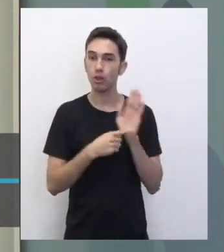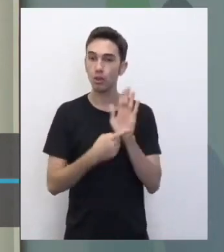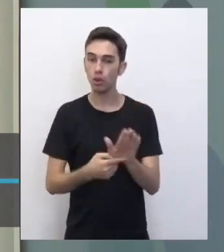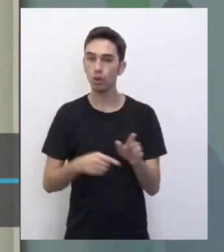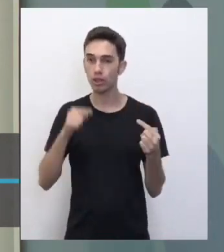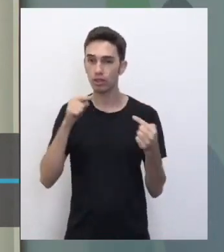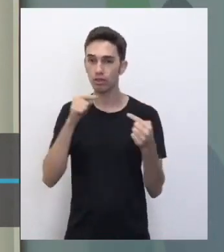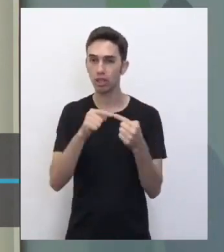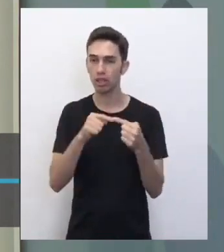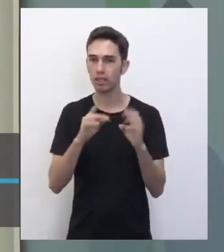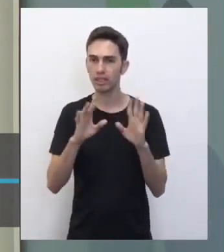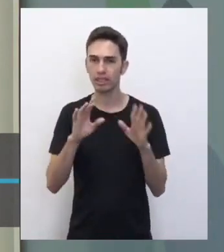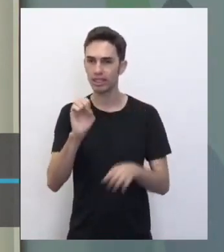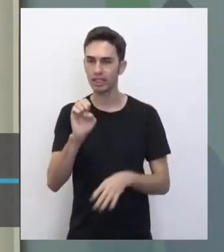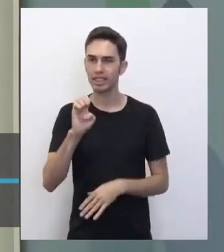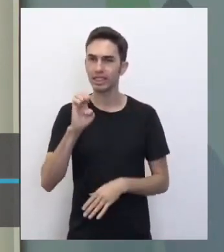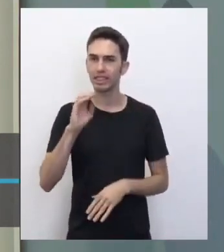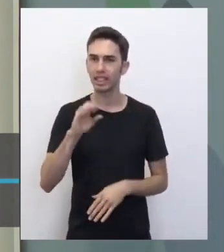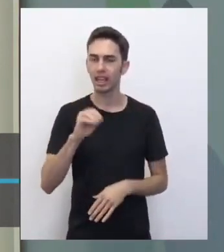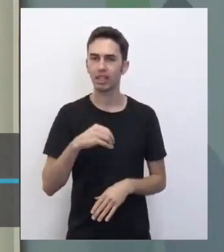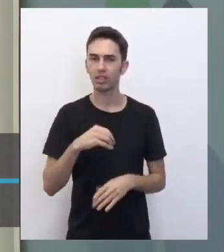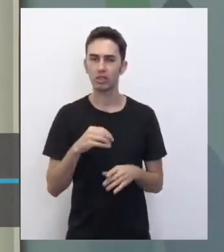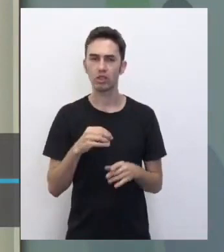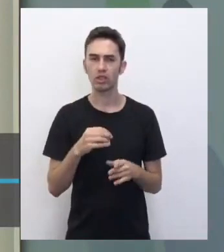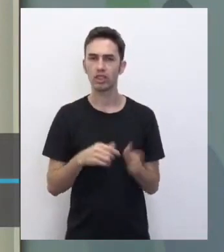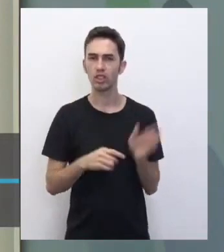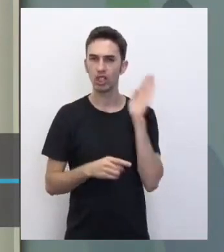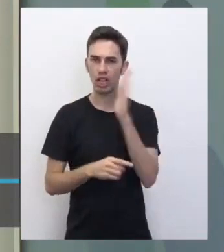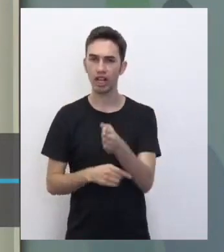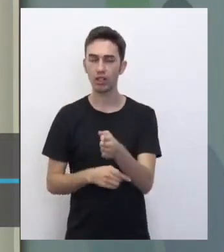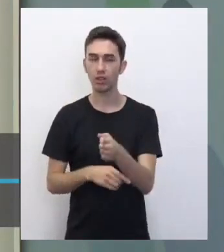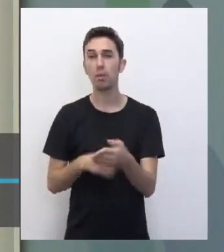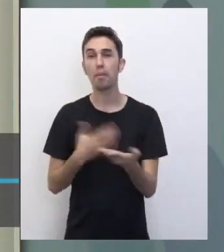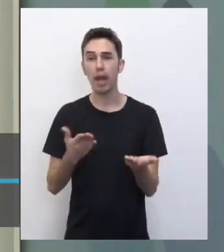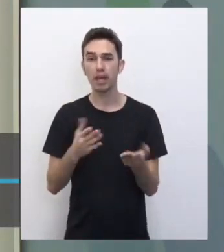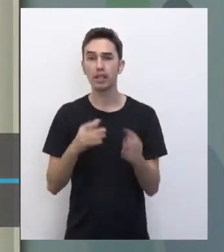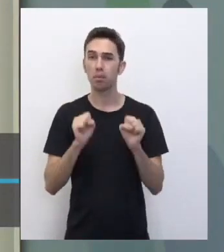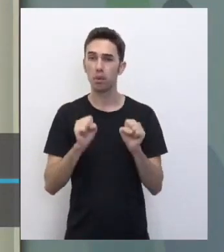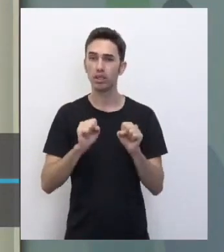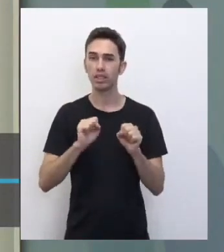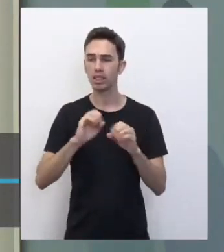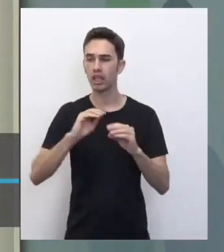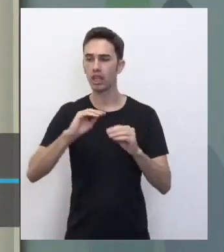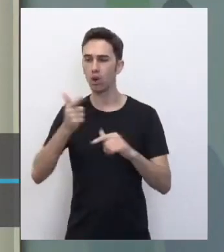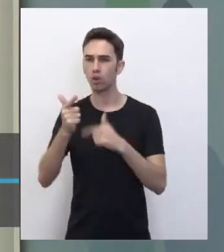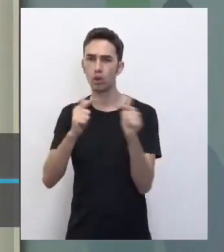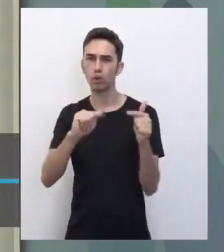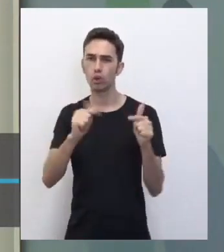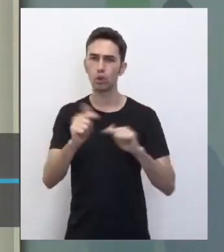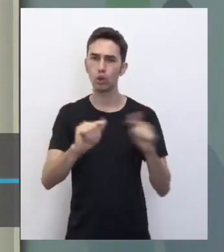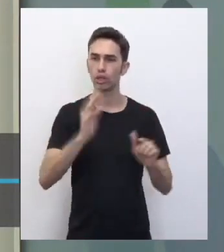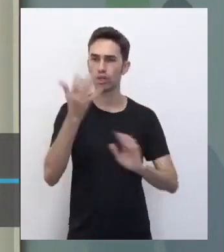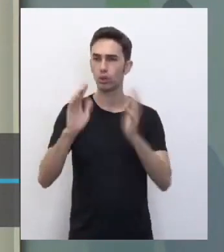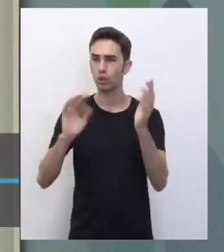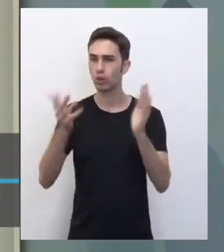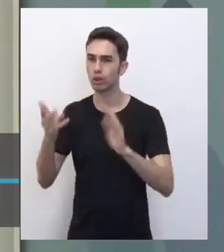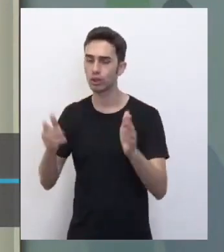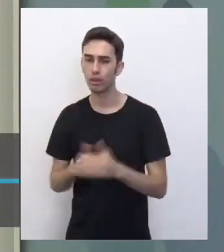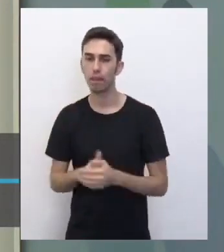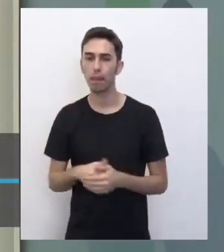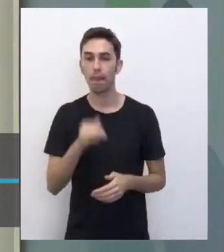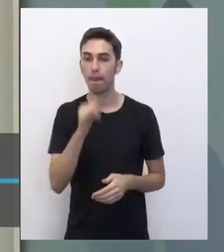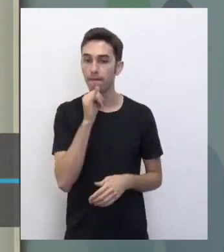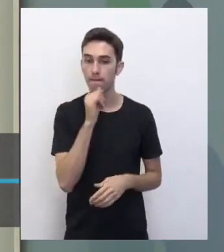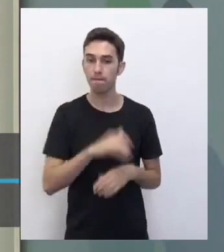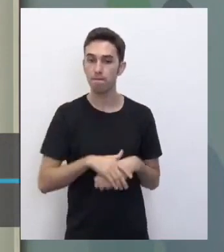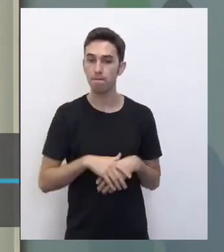maneira seca, né? Porque a gente poderia trazer tantos outros desdobramentos. Né? Eu lembro que quando eu trabalhava esse dilema com os meus alunos,